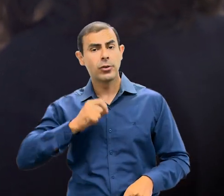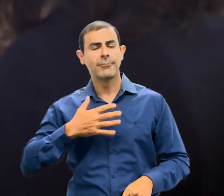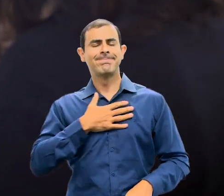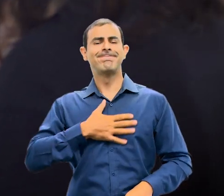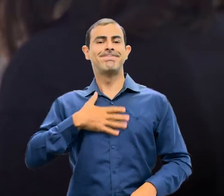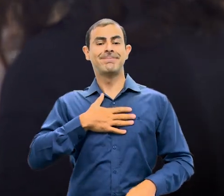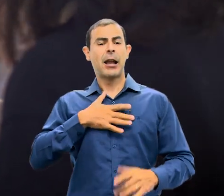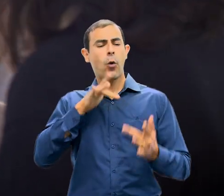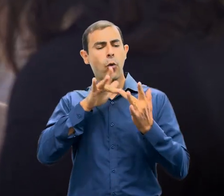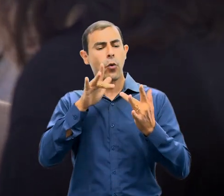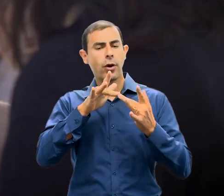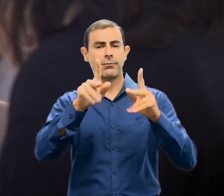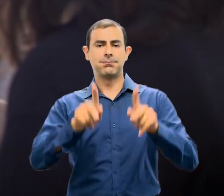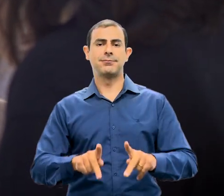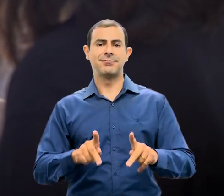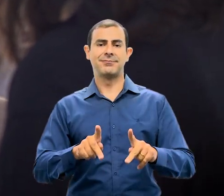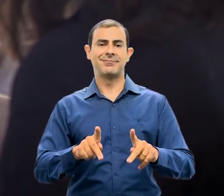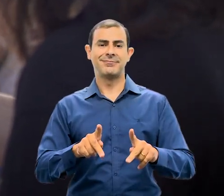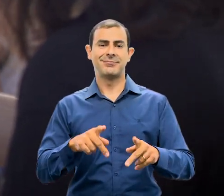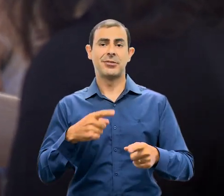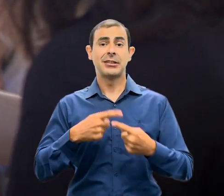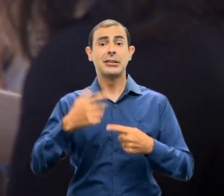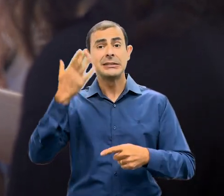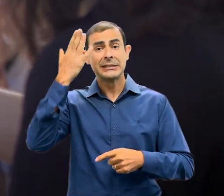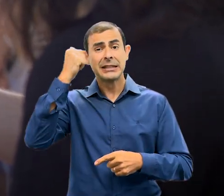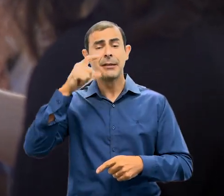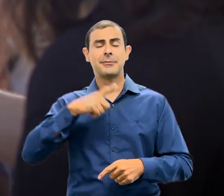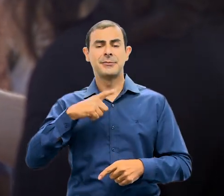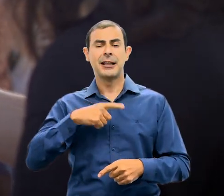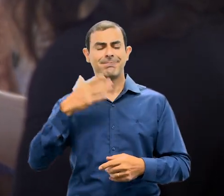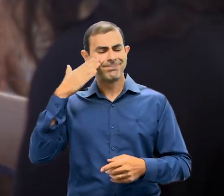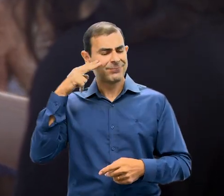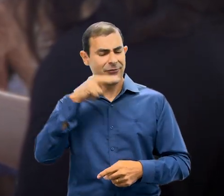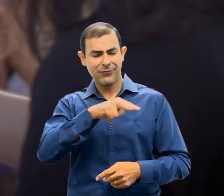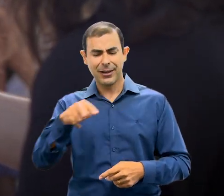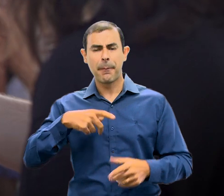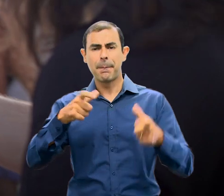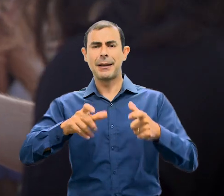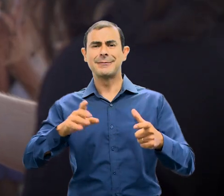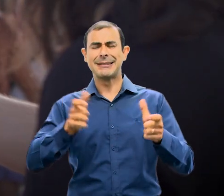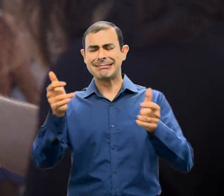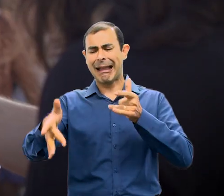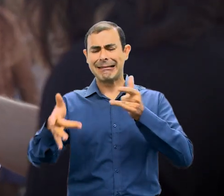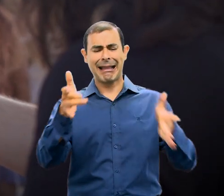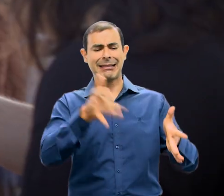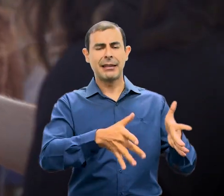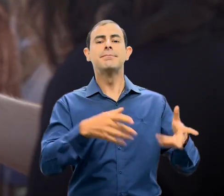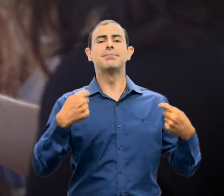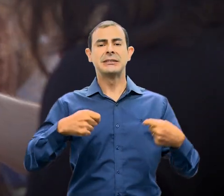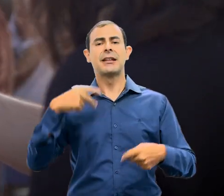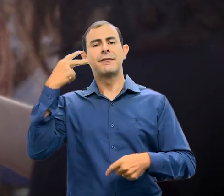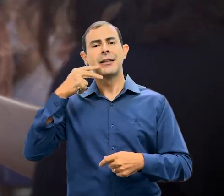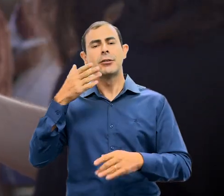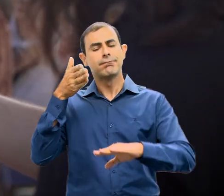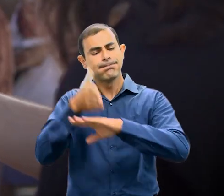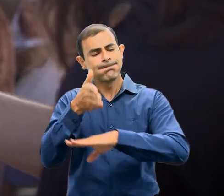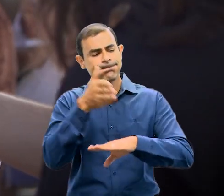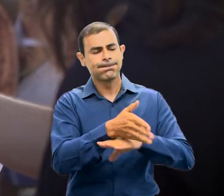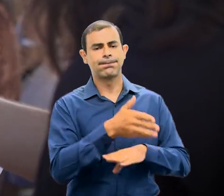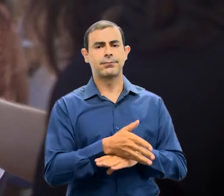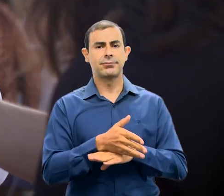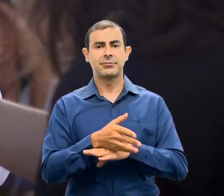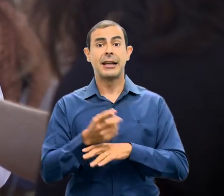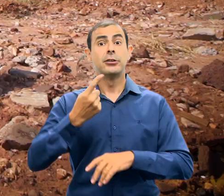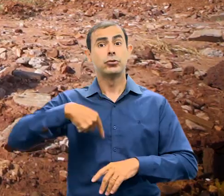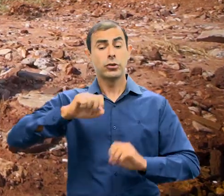estar junto da população e a gente saber que está nessa situação, que o bairro está destruído e precisa da presença do vereador. Então,